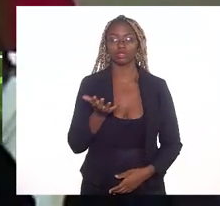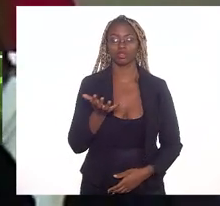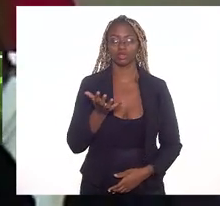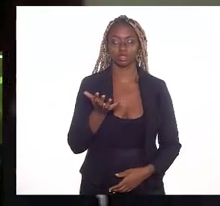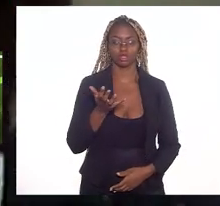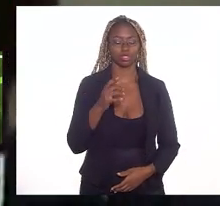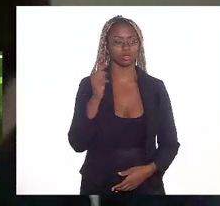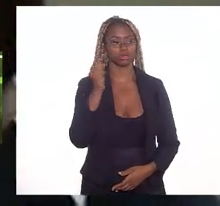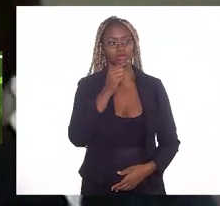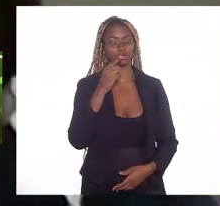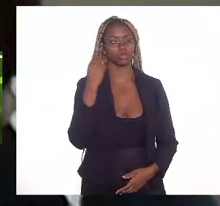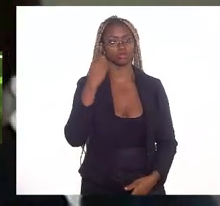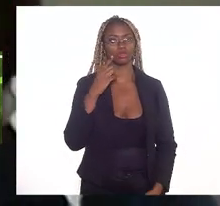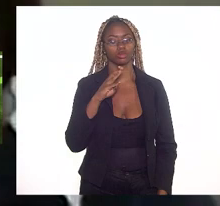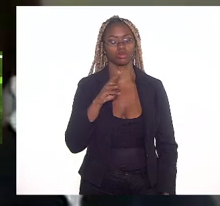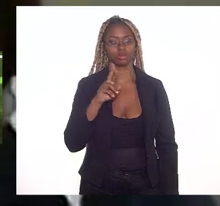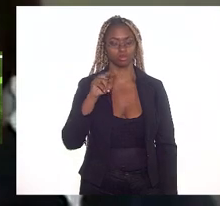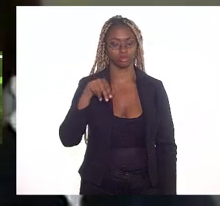Bruno,